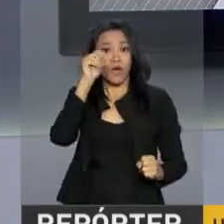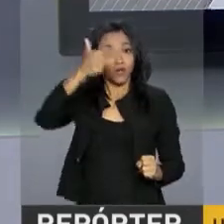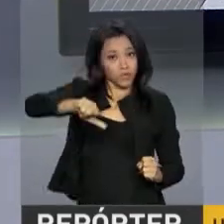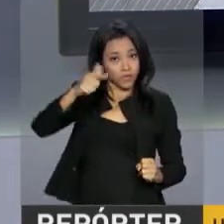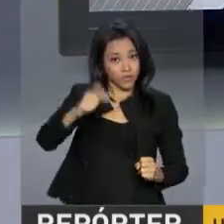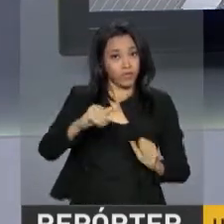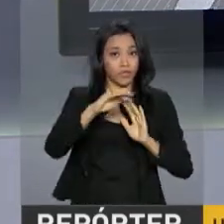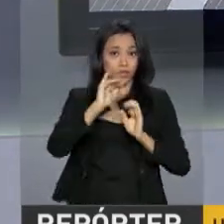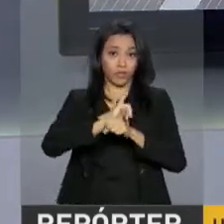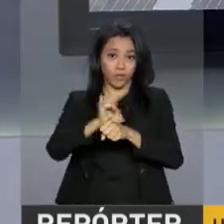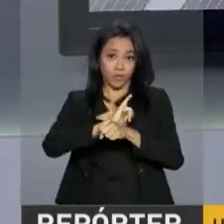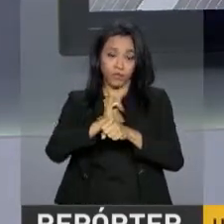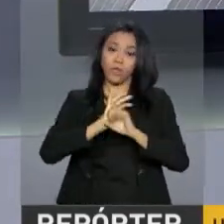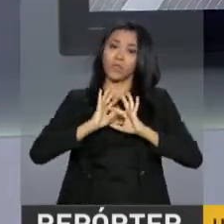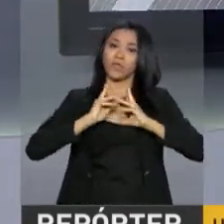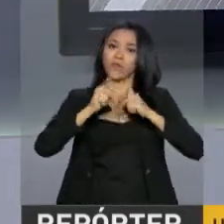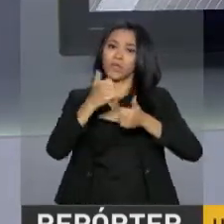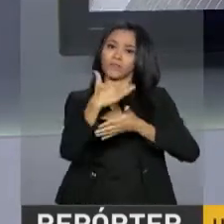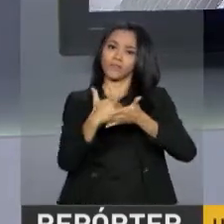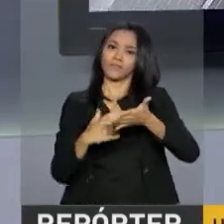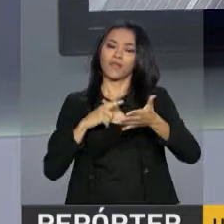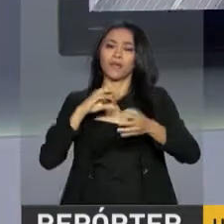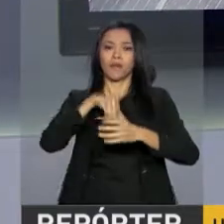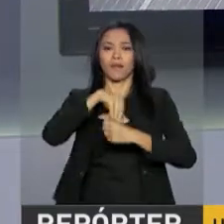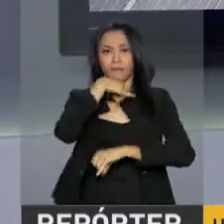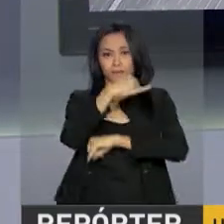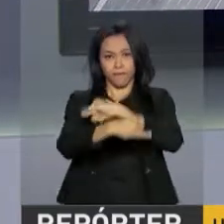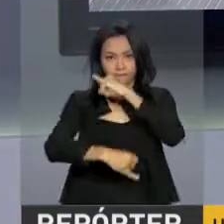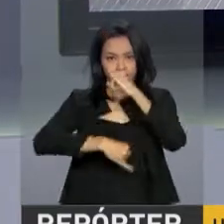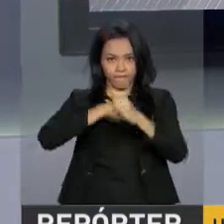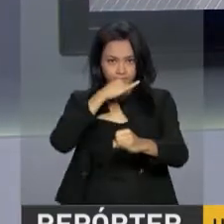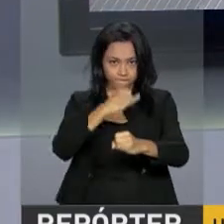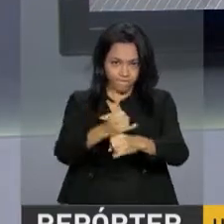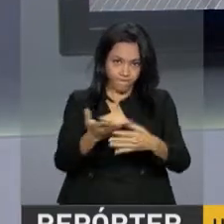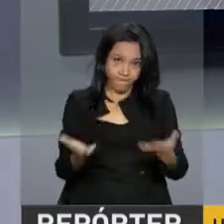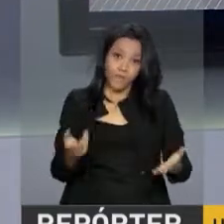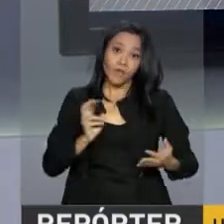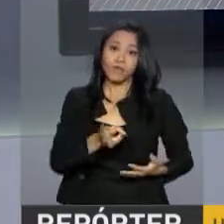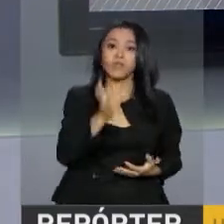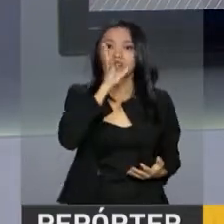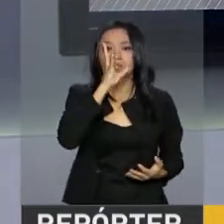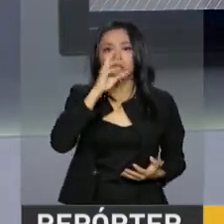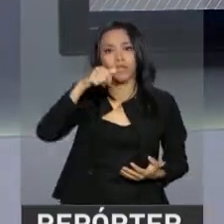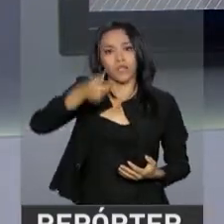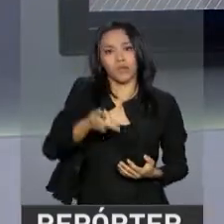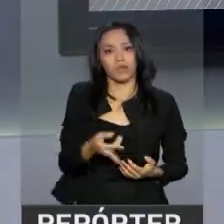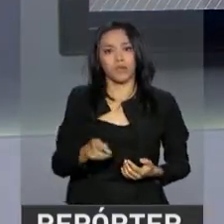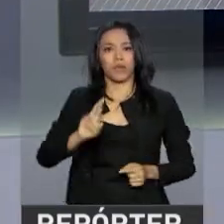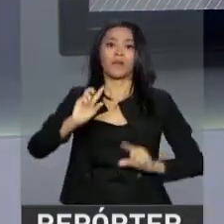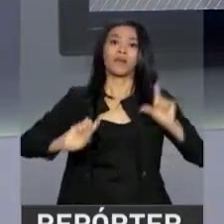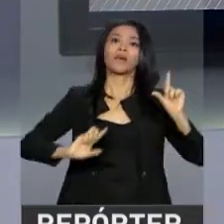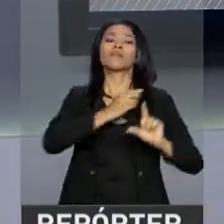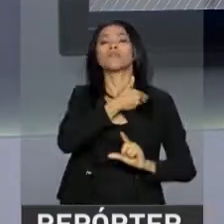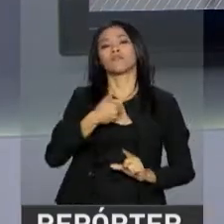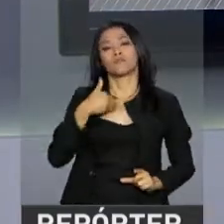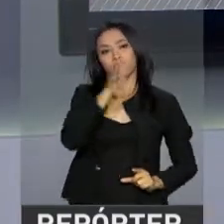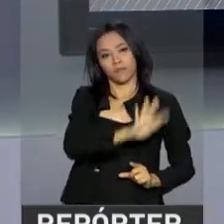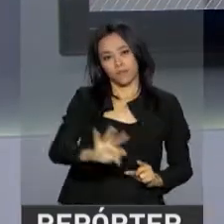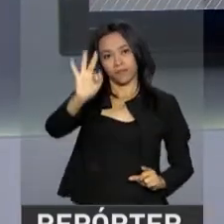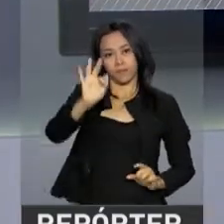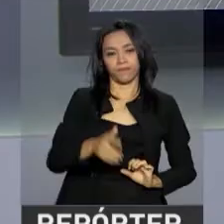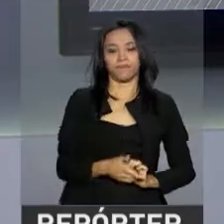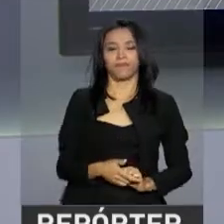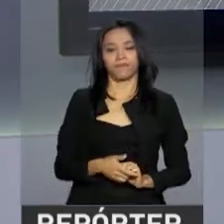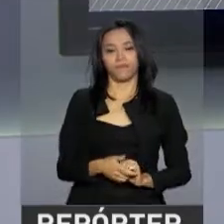no youtube e toda nossa programação também está na página da nbr na internet continue com a gente na nbr a tv do governo